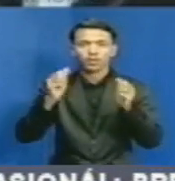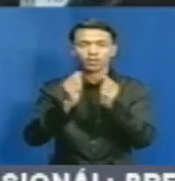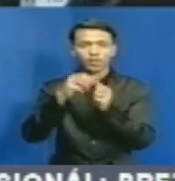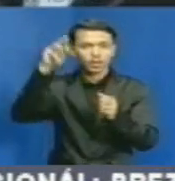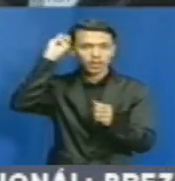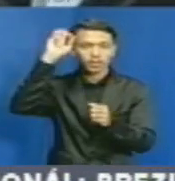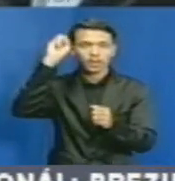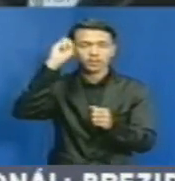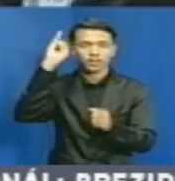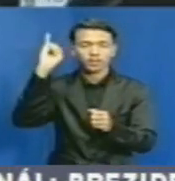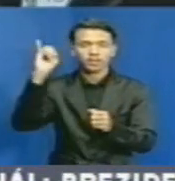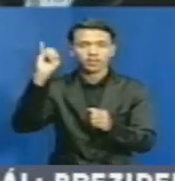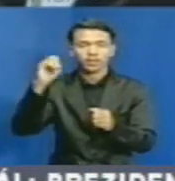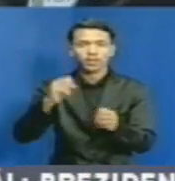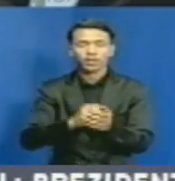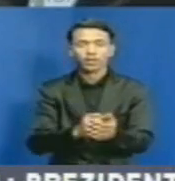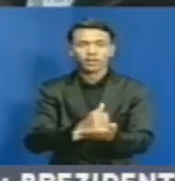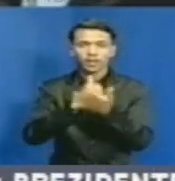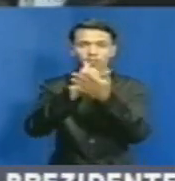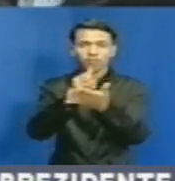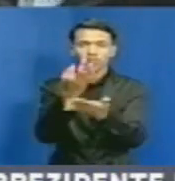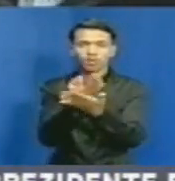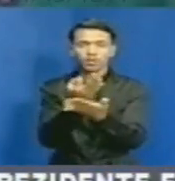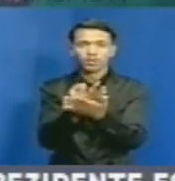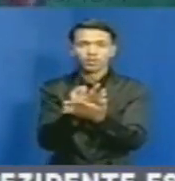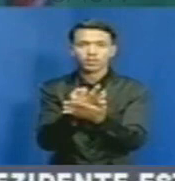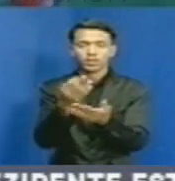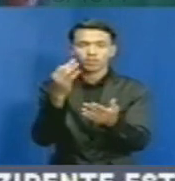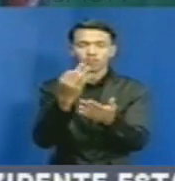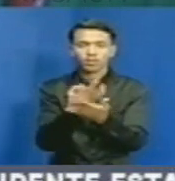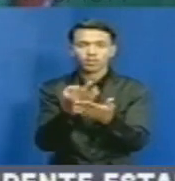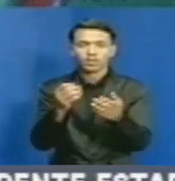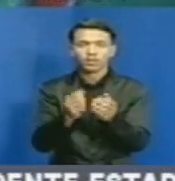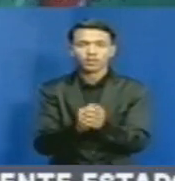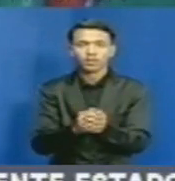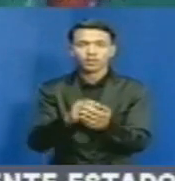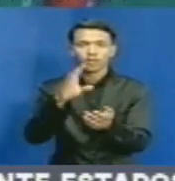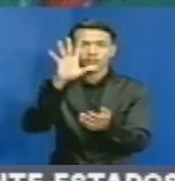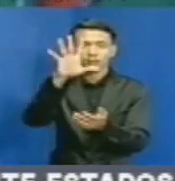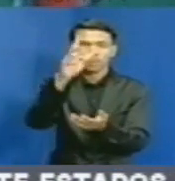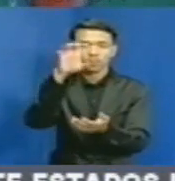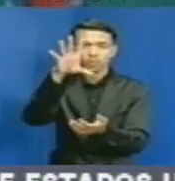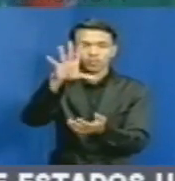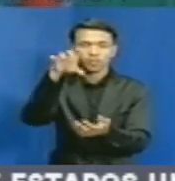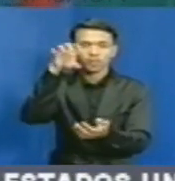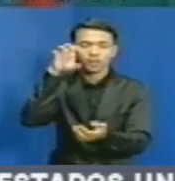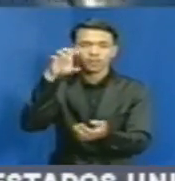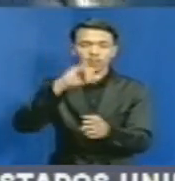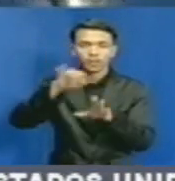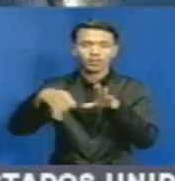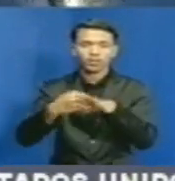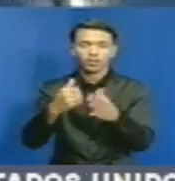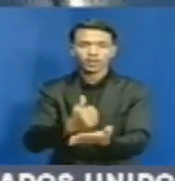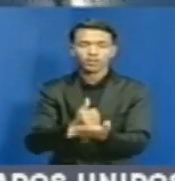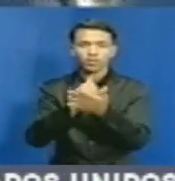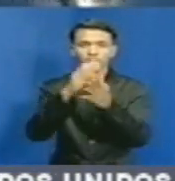Solidariedade Social e Inclusão, onde apoio subsídio pontual no OSAN dólar americano Atos Lima, inclui apoio uma para